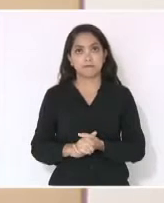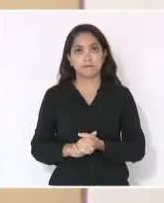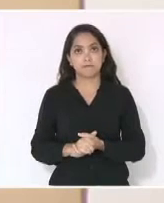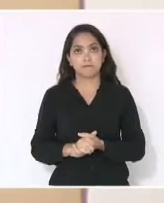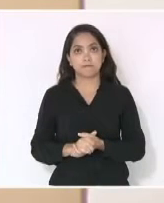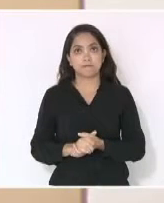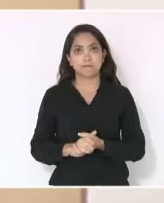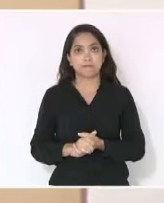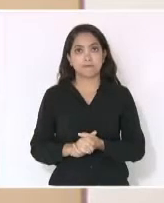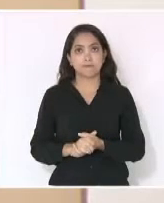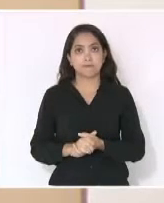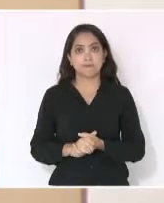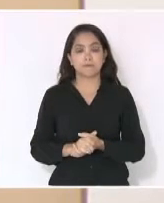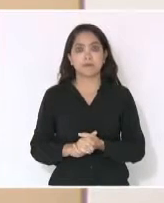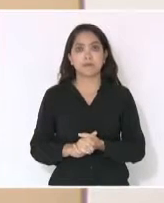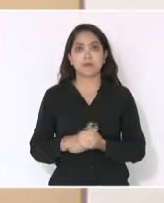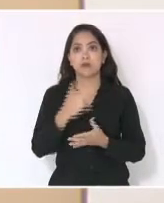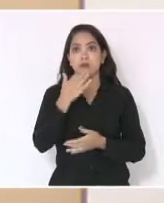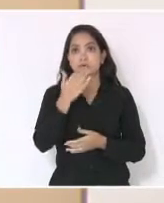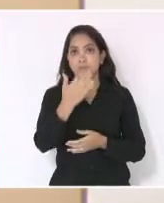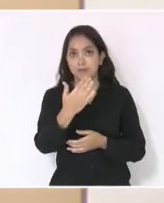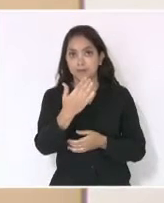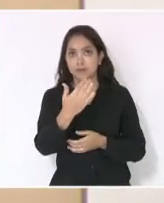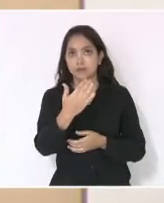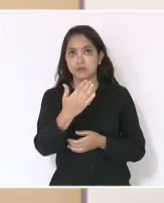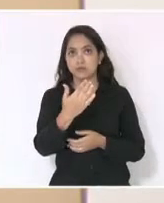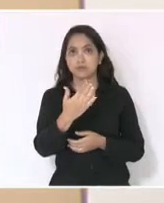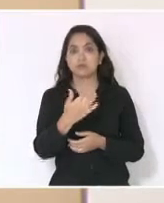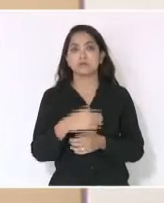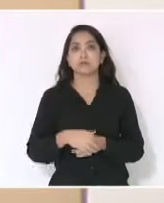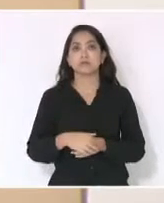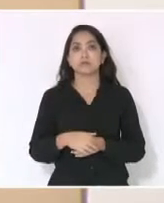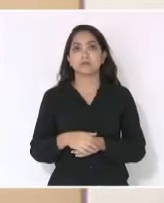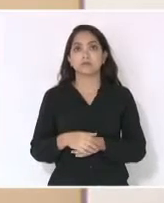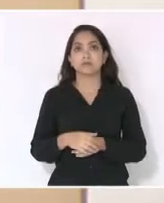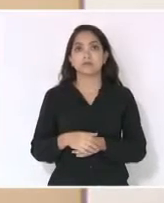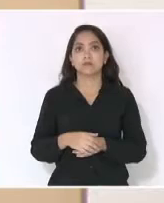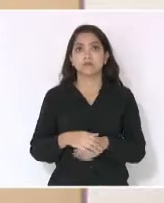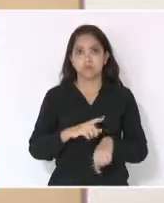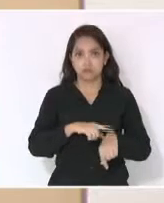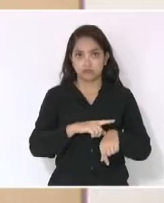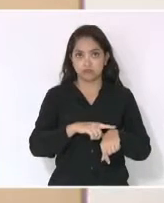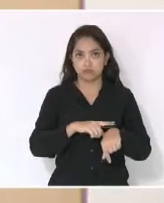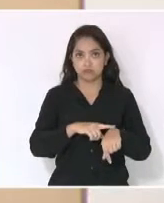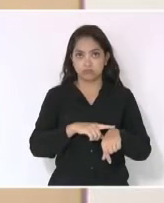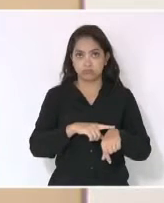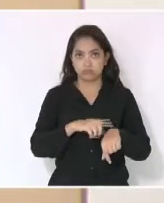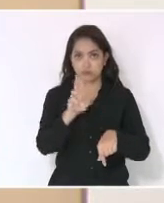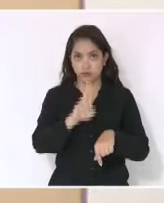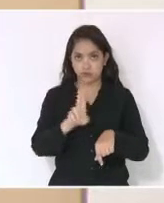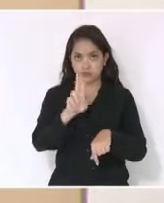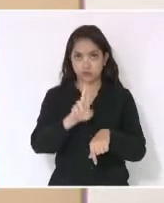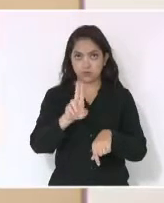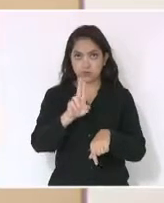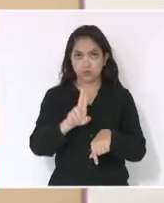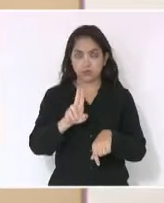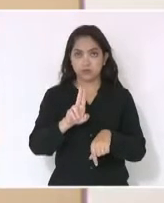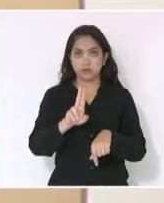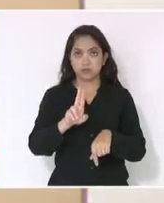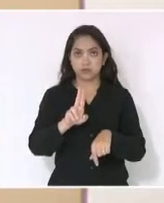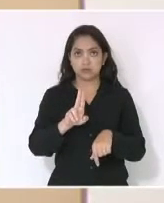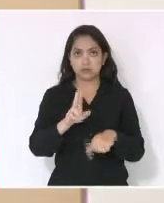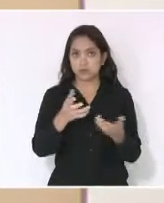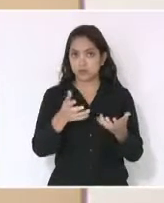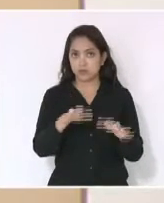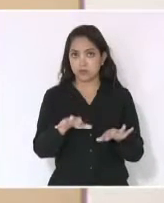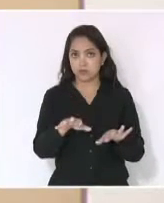peço pra alguém o deputado darci de matos mostram que foi aplicado o horário vai